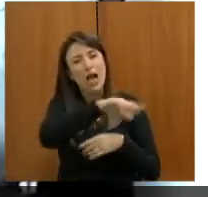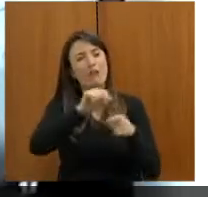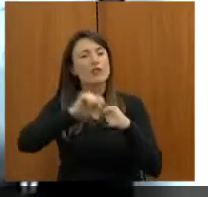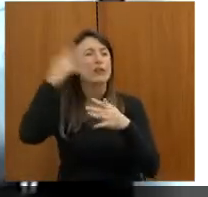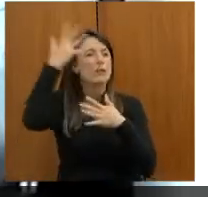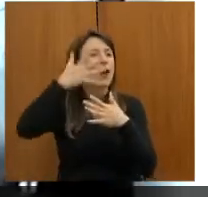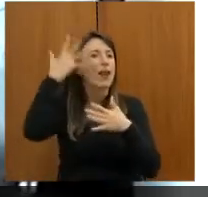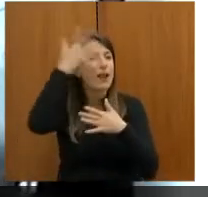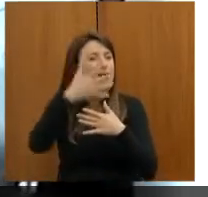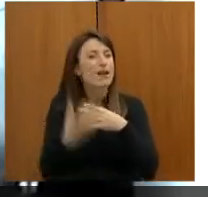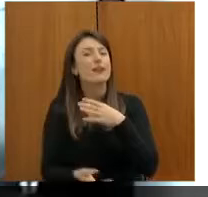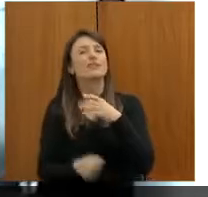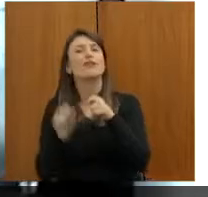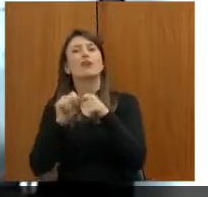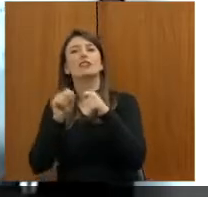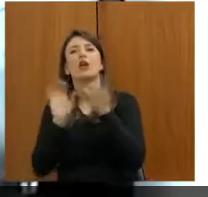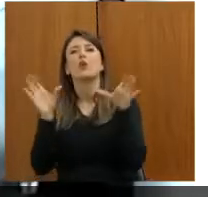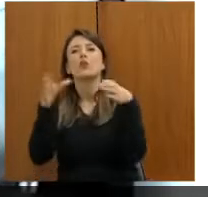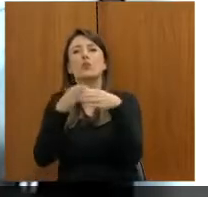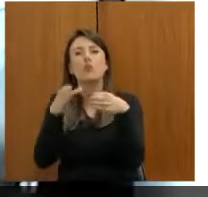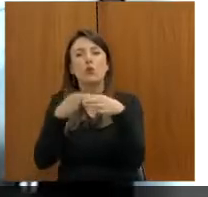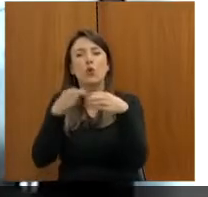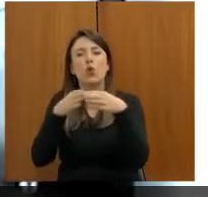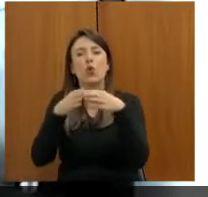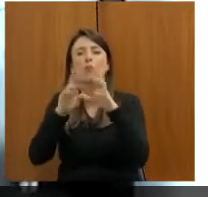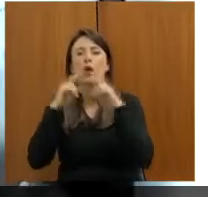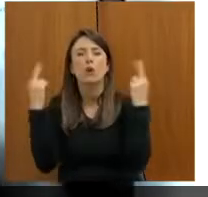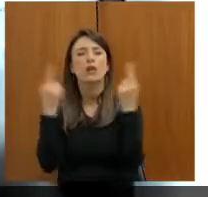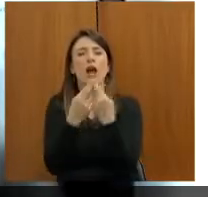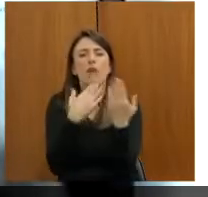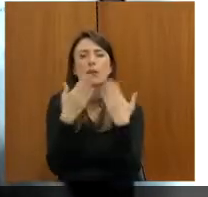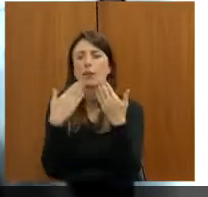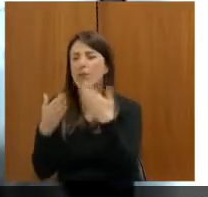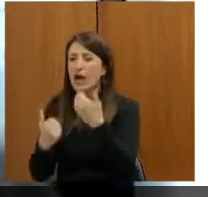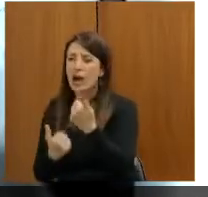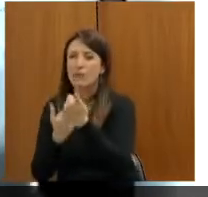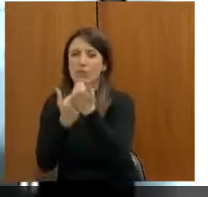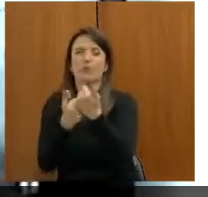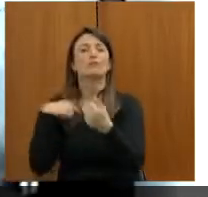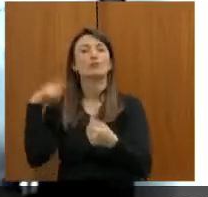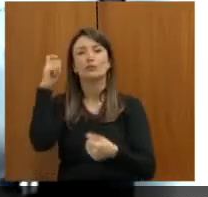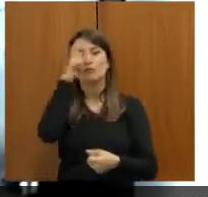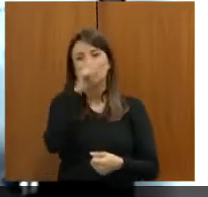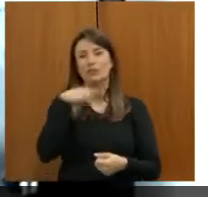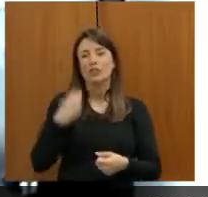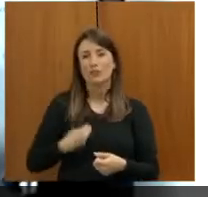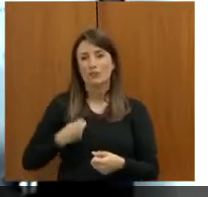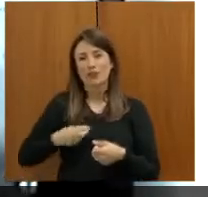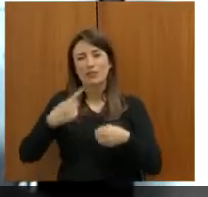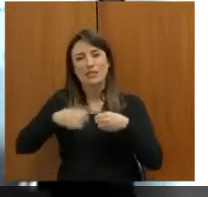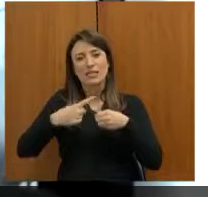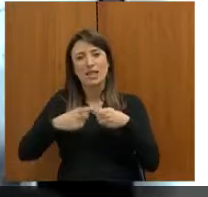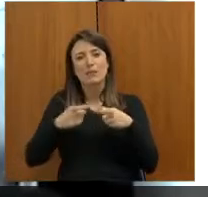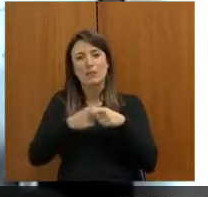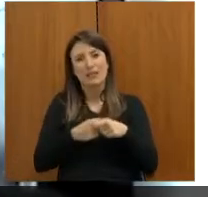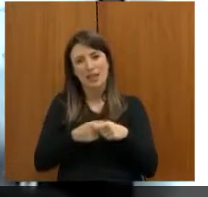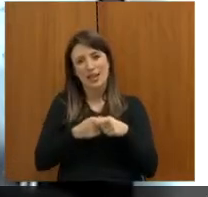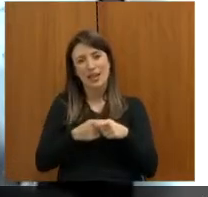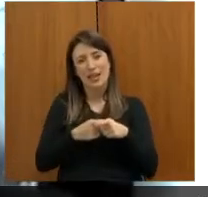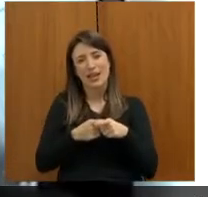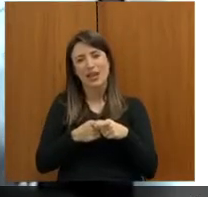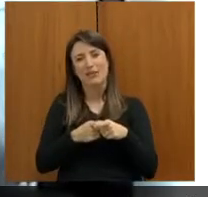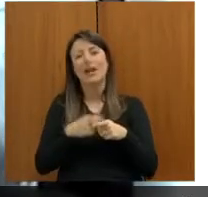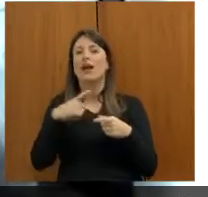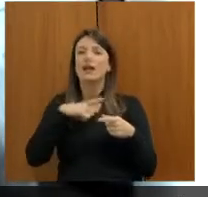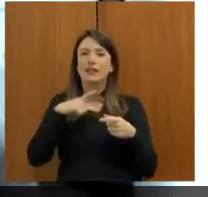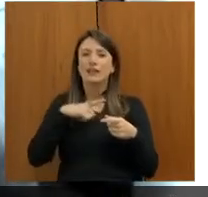fazer grupo de apoio é muito difícil Nossa vivemos numa cidade pequena né nós estamos com voz por um mandato